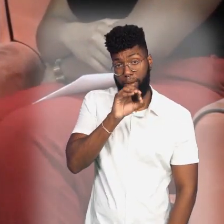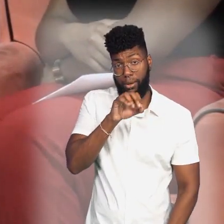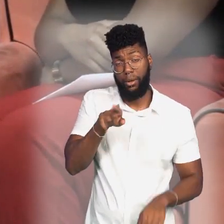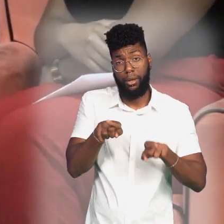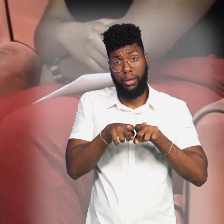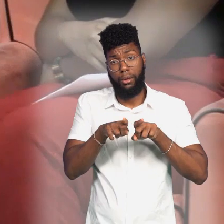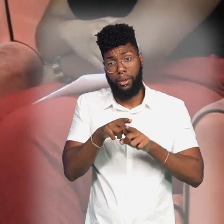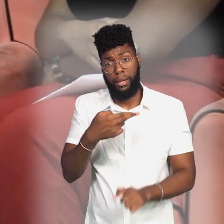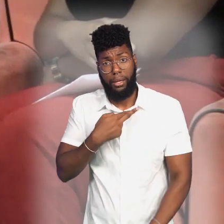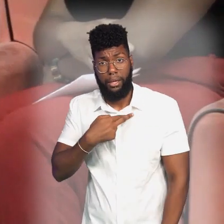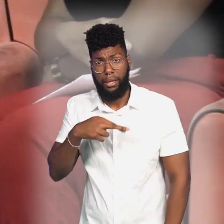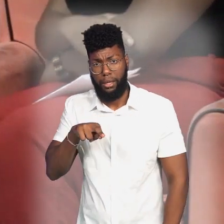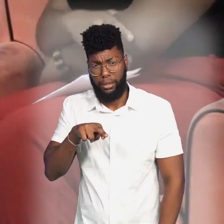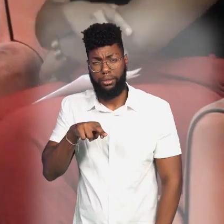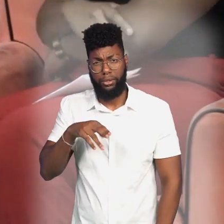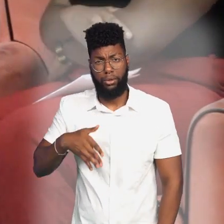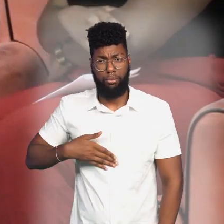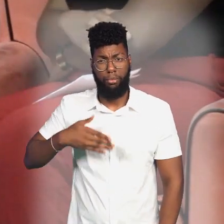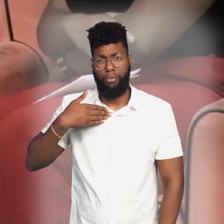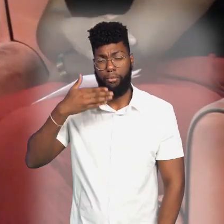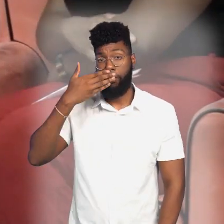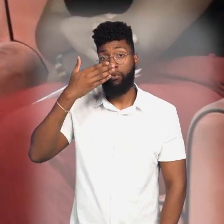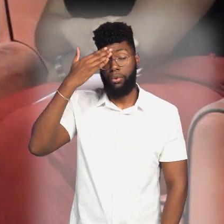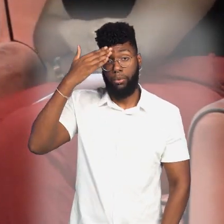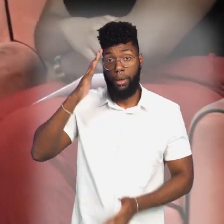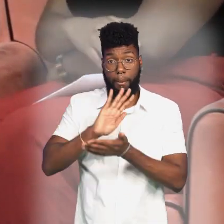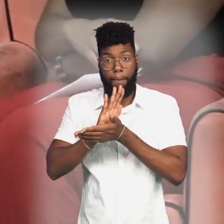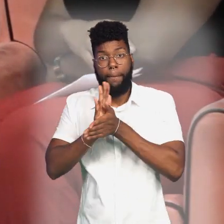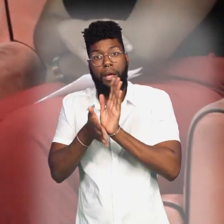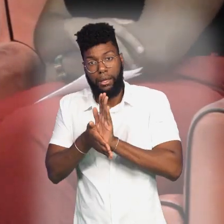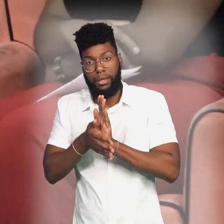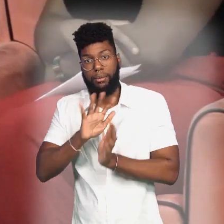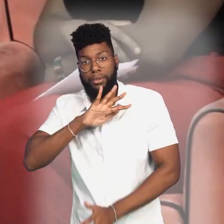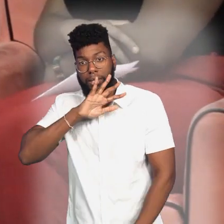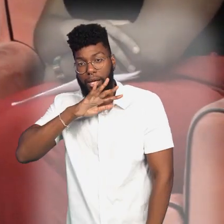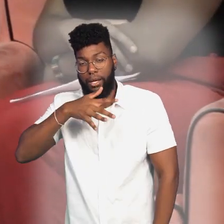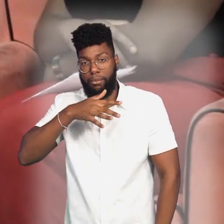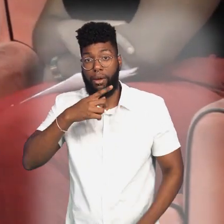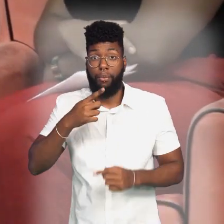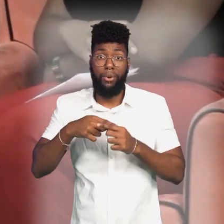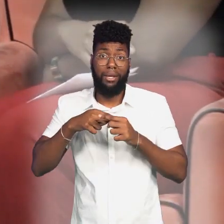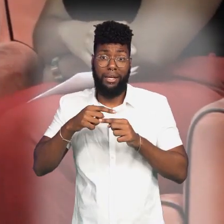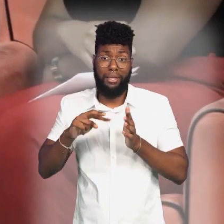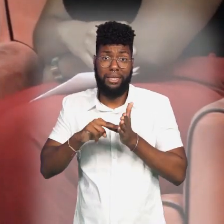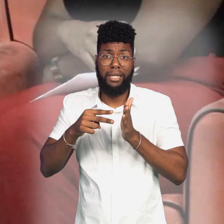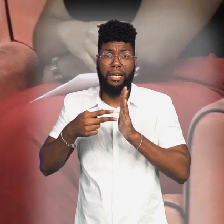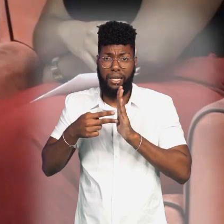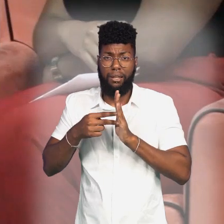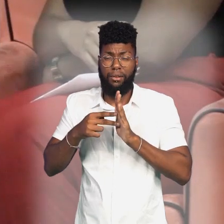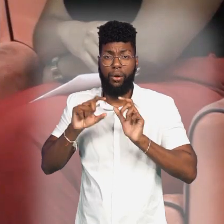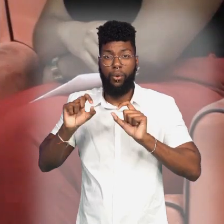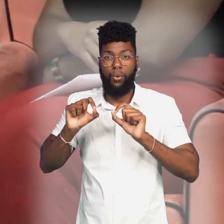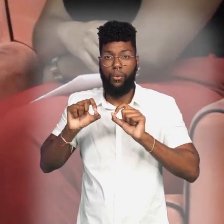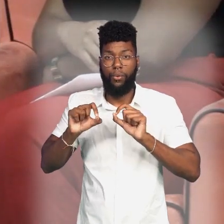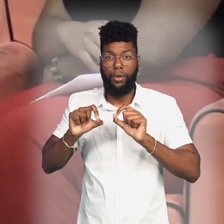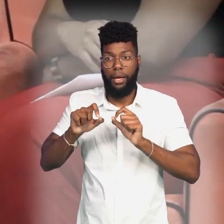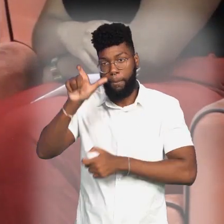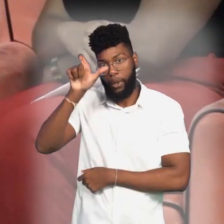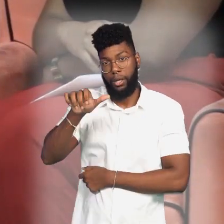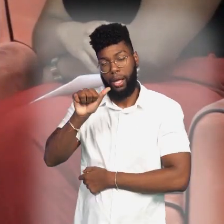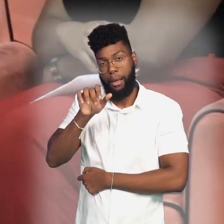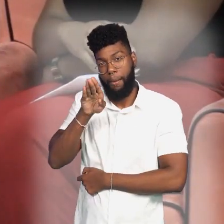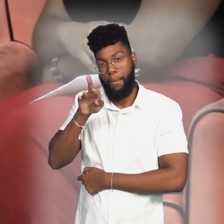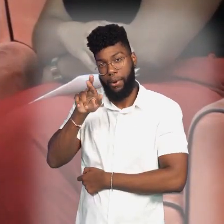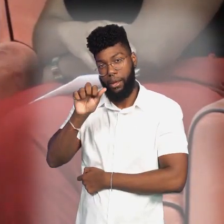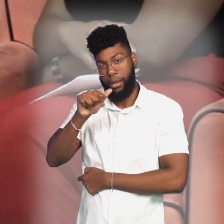carneiro, que caracteriza o sacrifício de Abraão, quando que ia matar seu filho Ismael